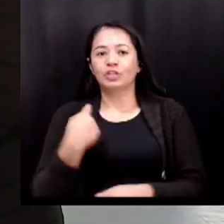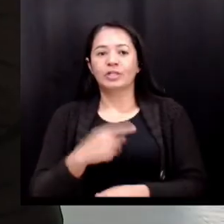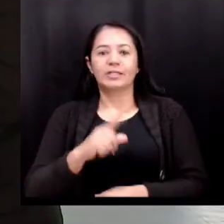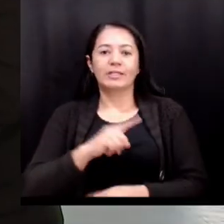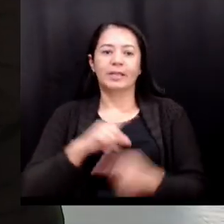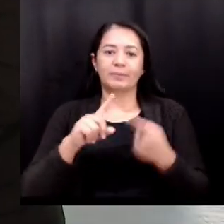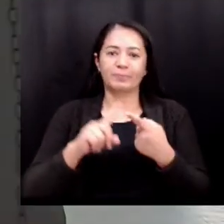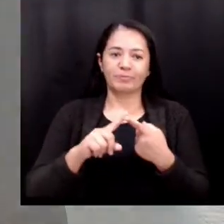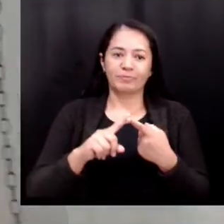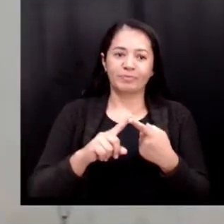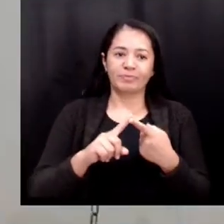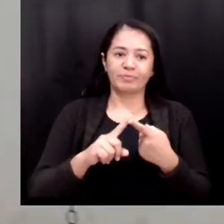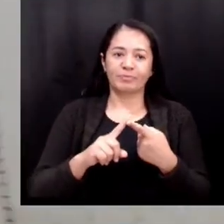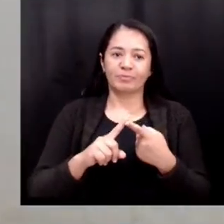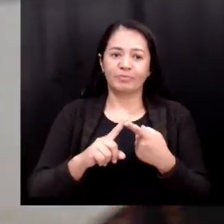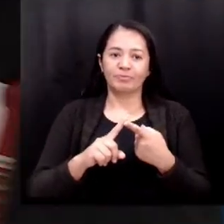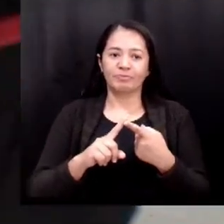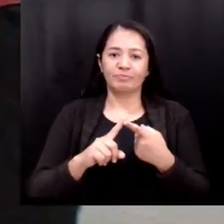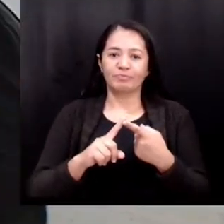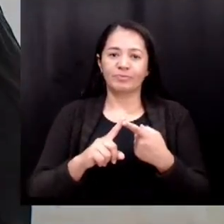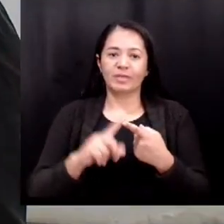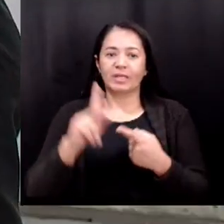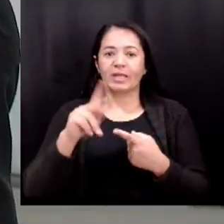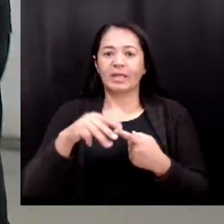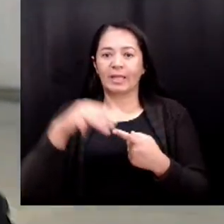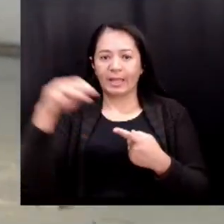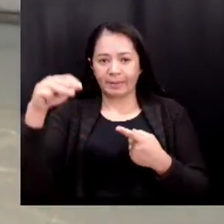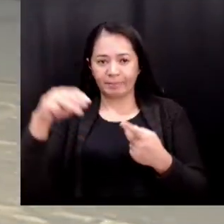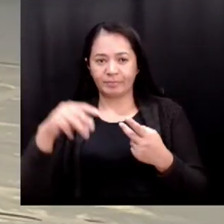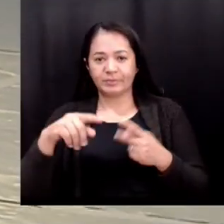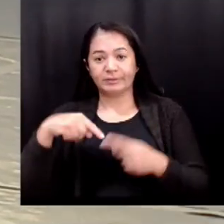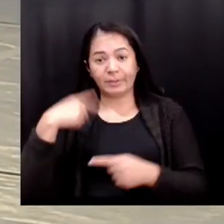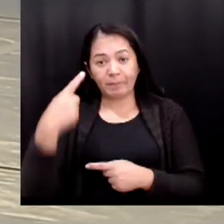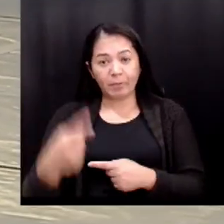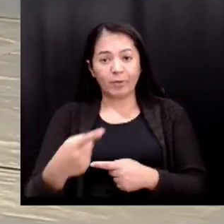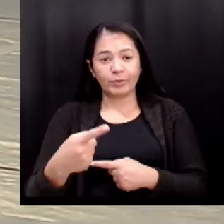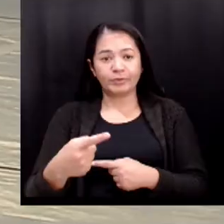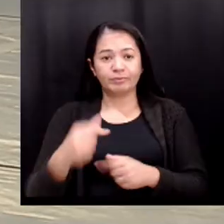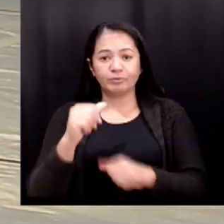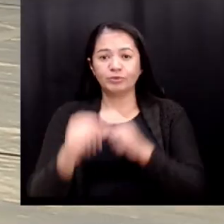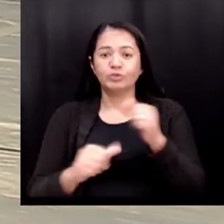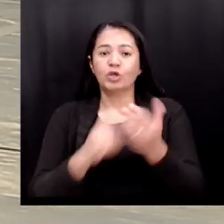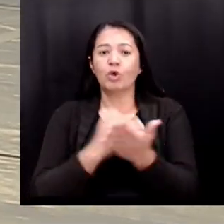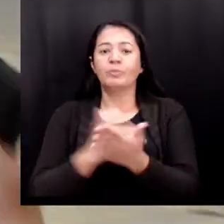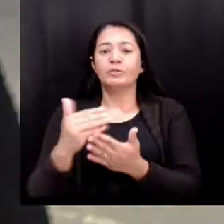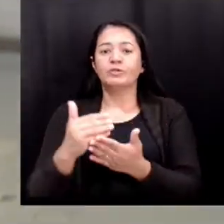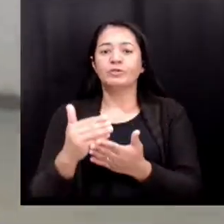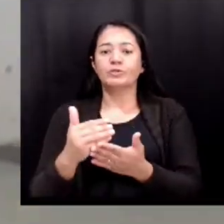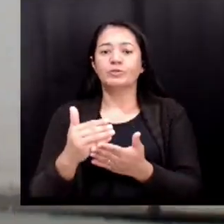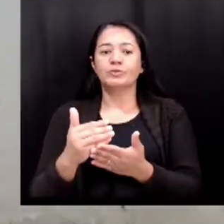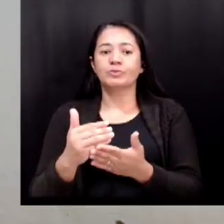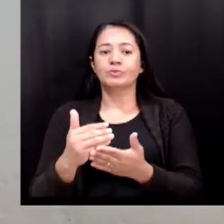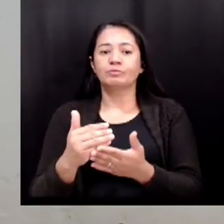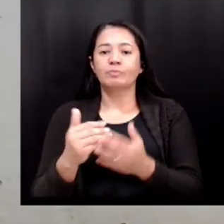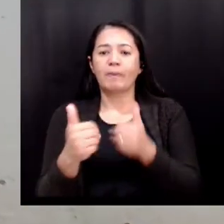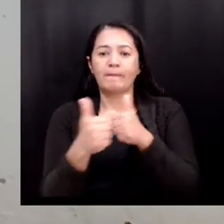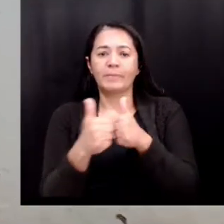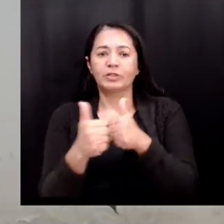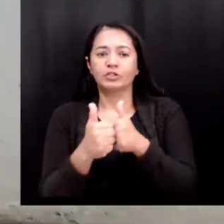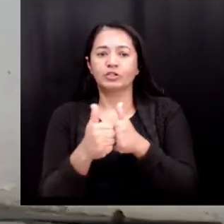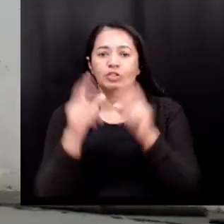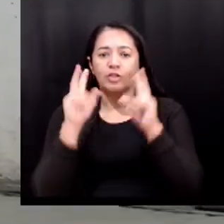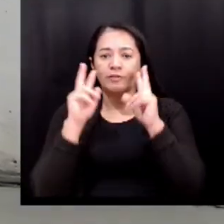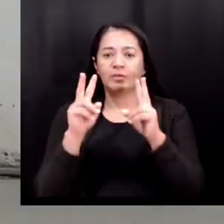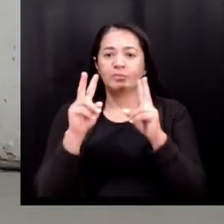Daiken Taijutsu, que depois, posteriormente, deu início ao muito próximo ao que a gente vê do karatê.